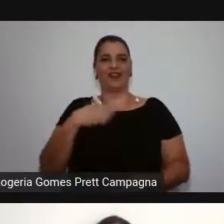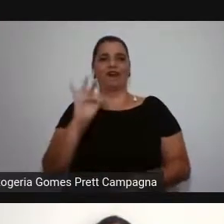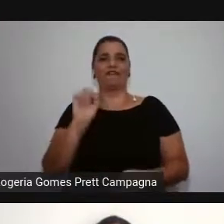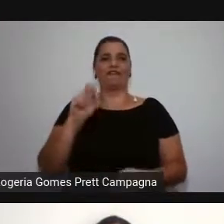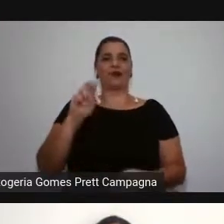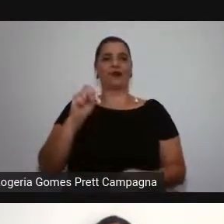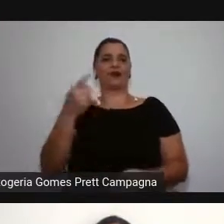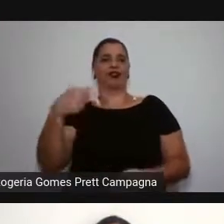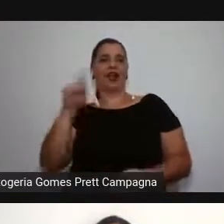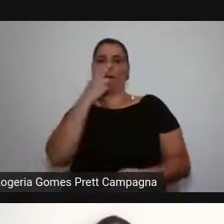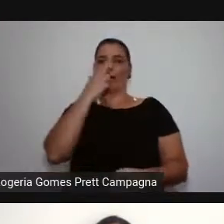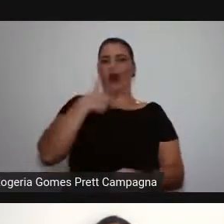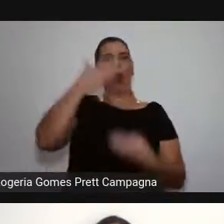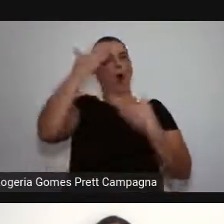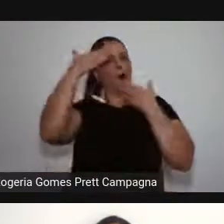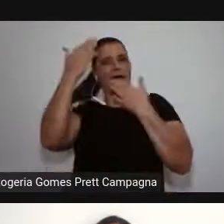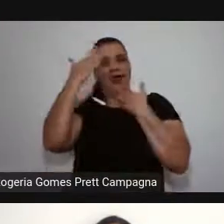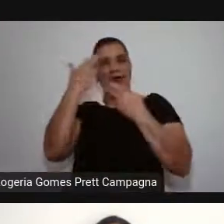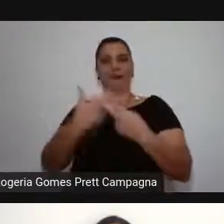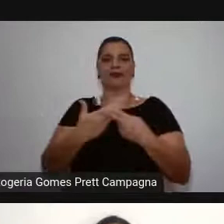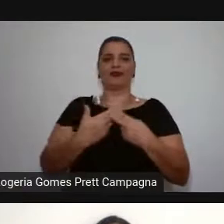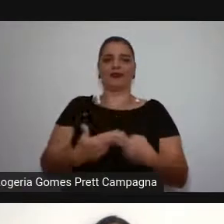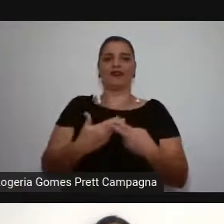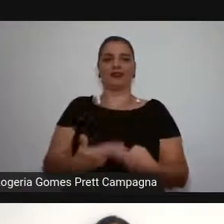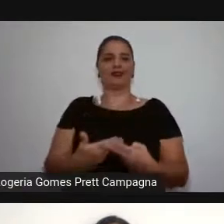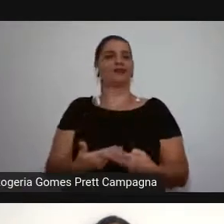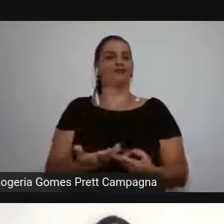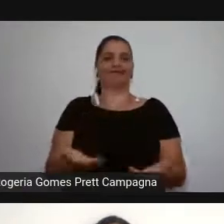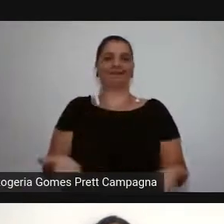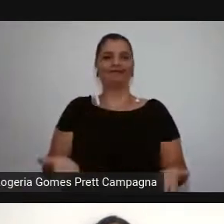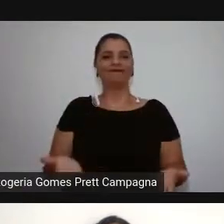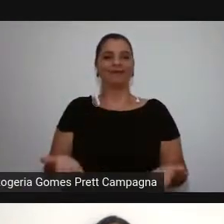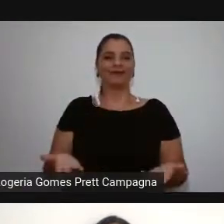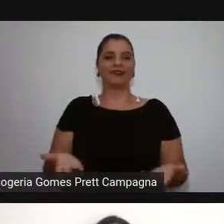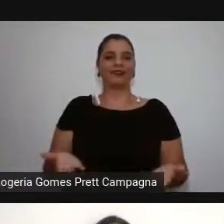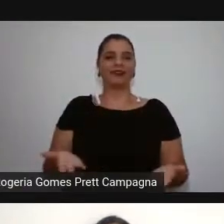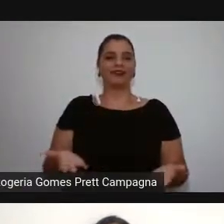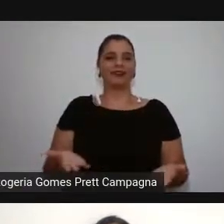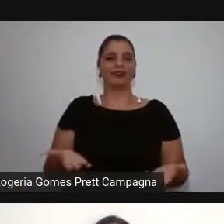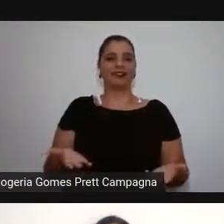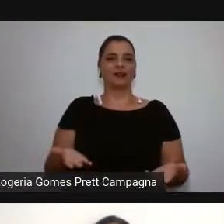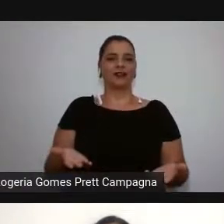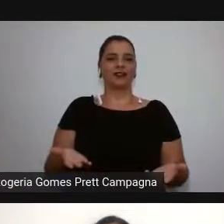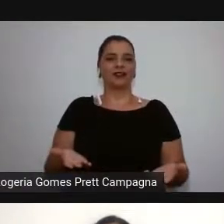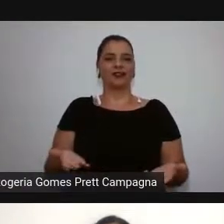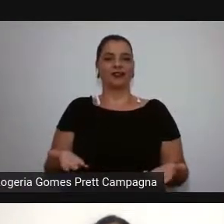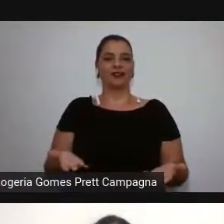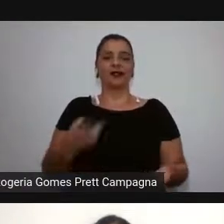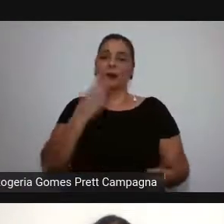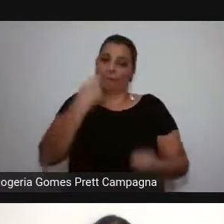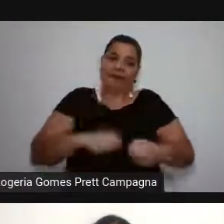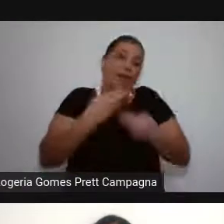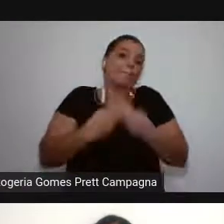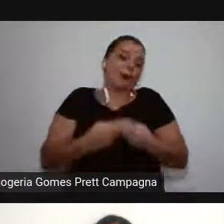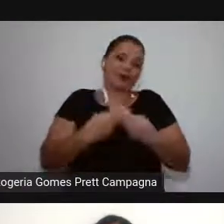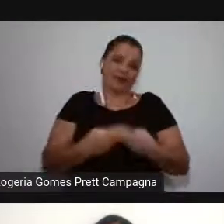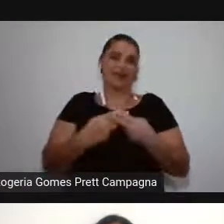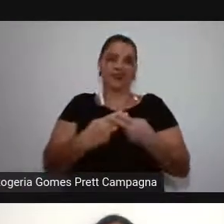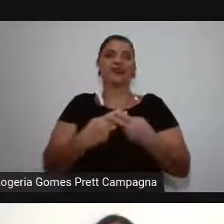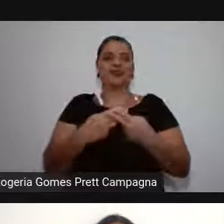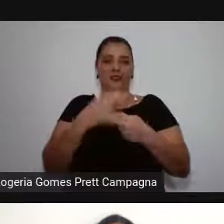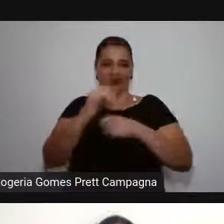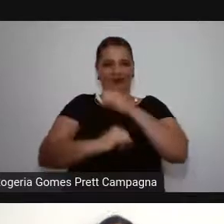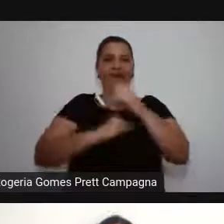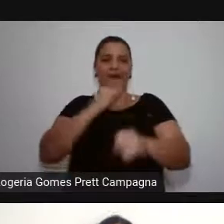Faustão. Obrigado pela sua paciência, né? Porque realmente precisa ter muita paciência com internet instável, né, pessoal?